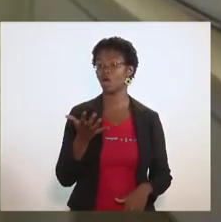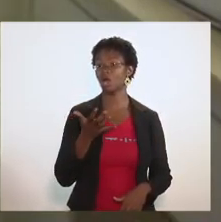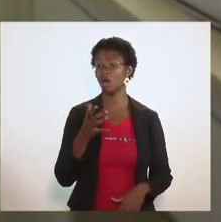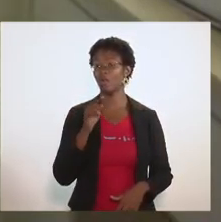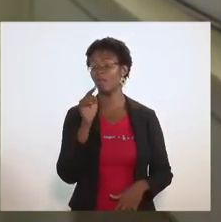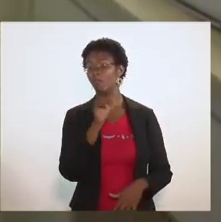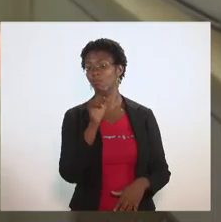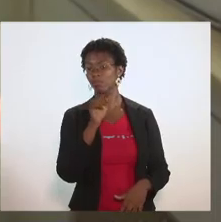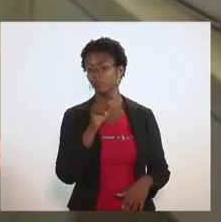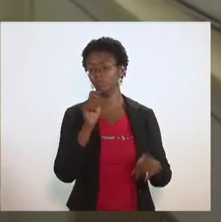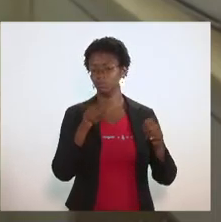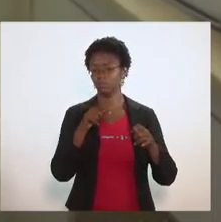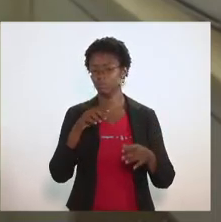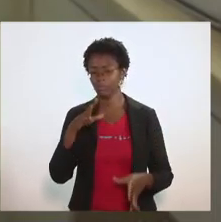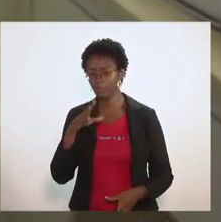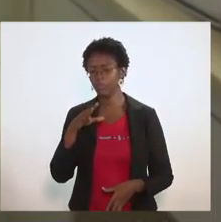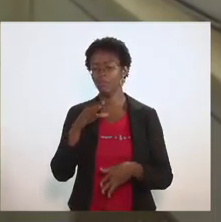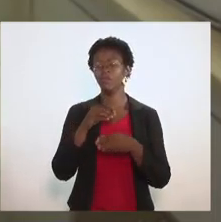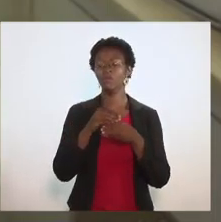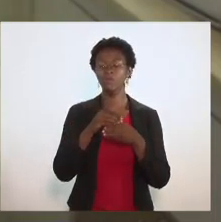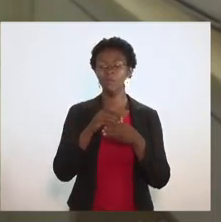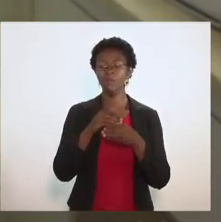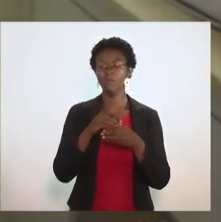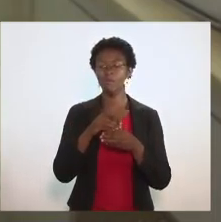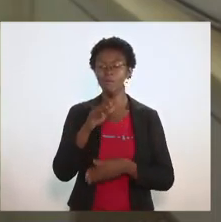eu discordo, porque eu faço aqui